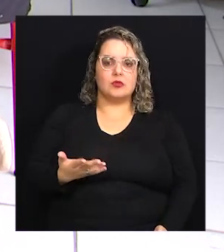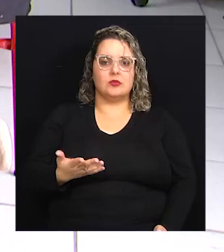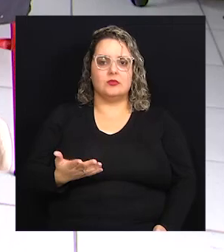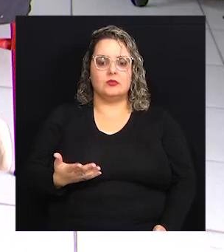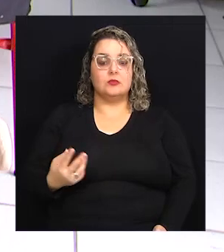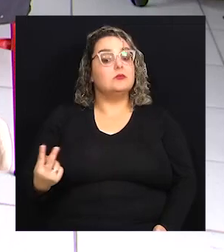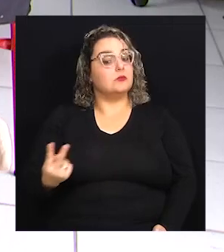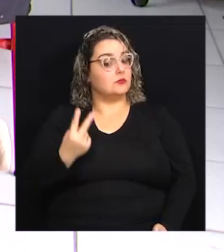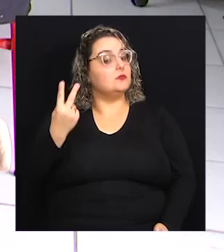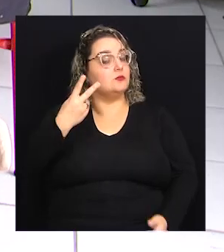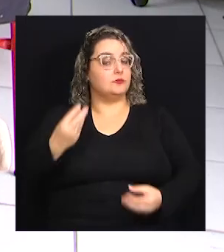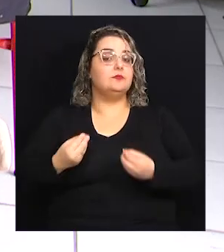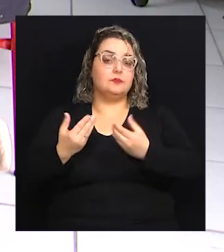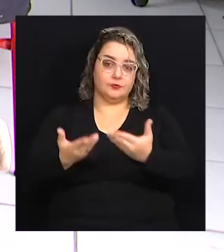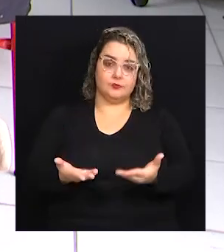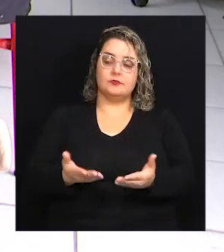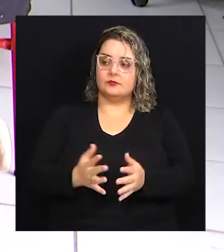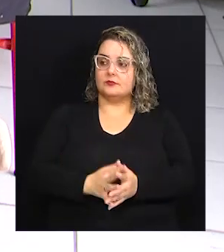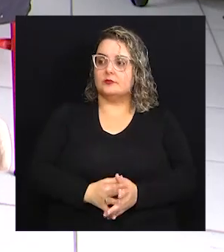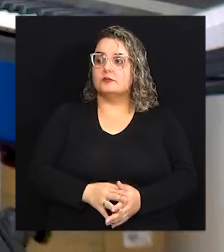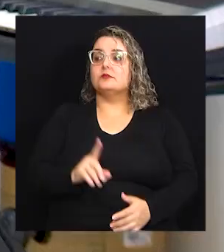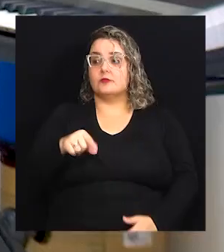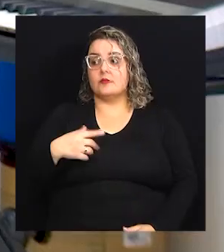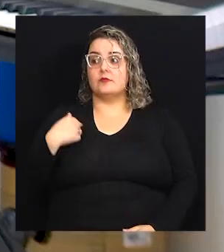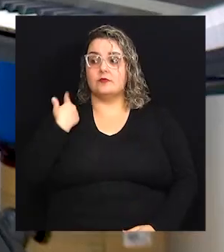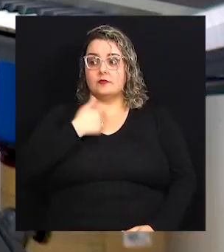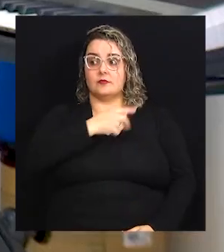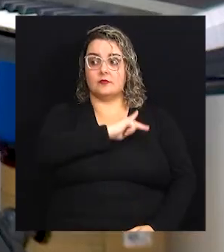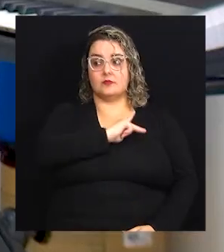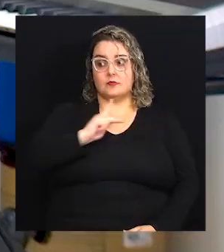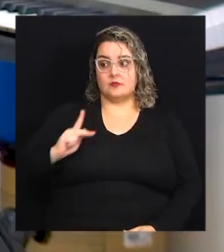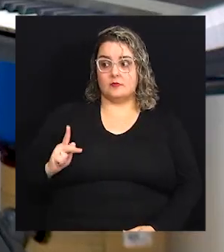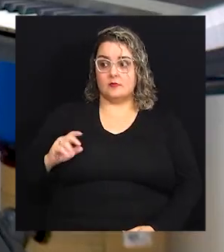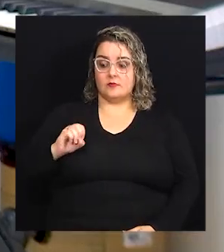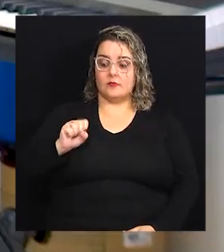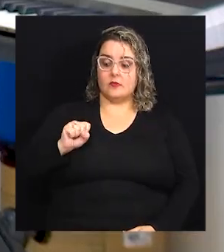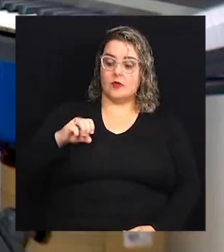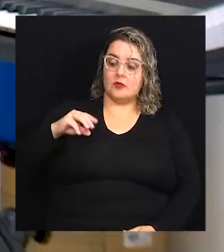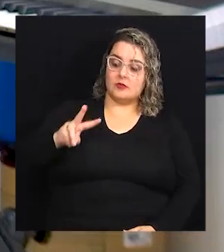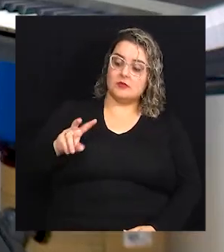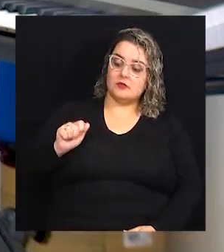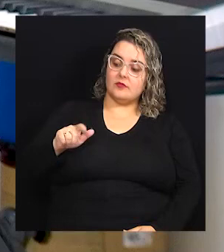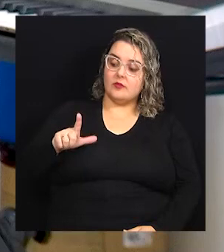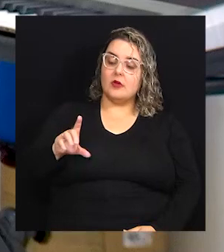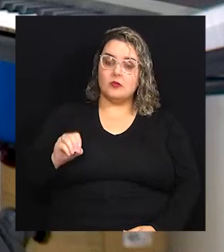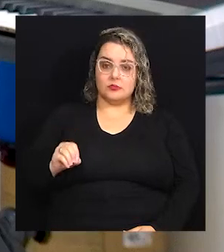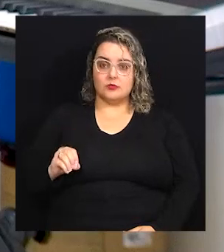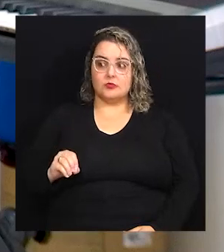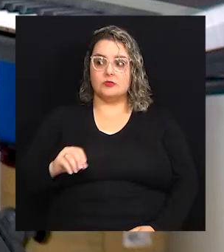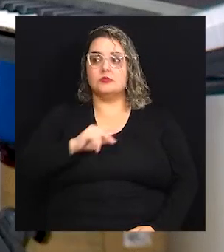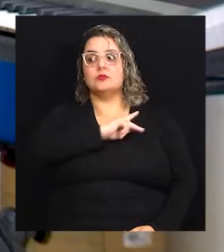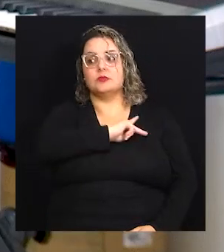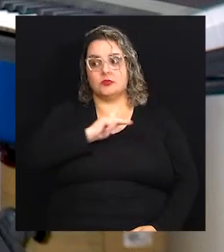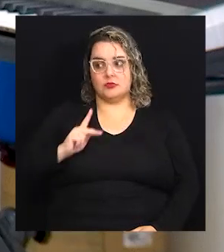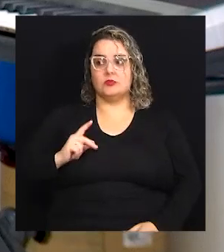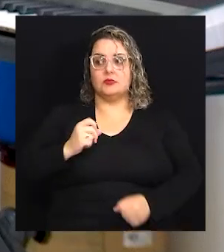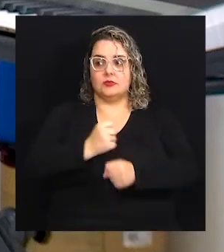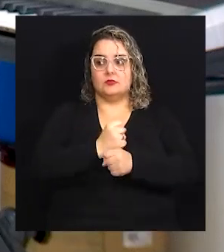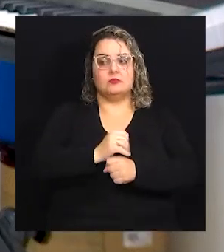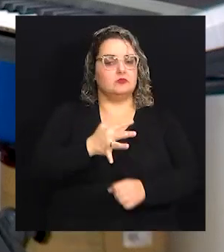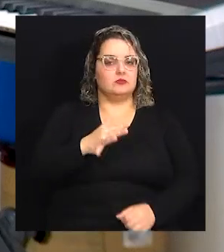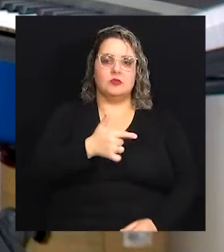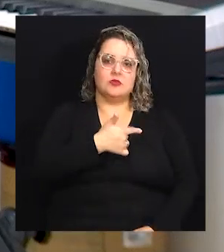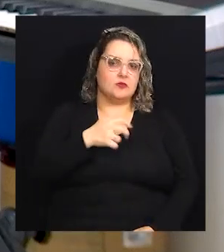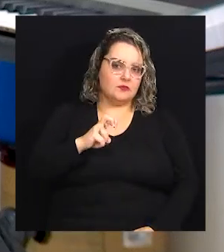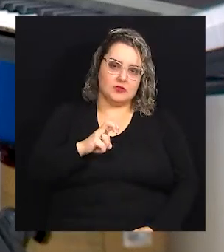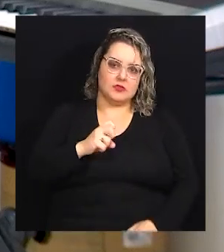missão, nos valores que são colocados aqui. O nosso presidente, o Oswaldo, ele está na presidência